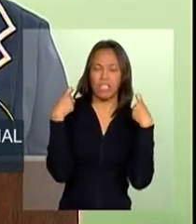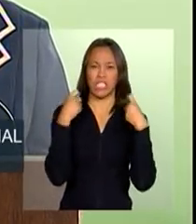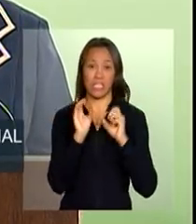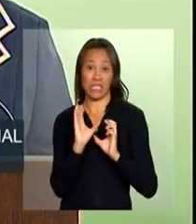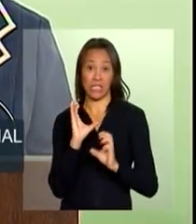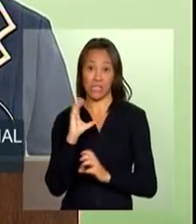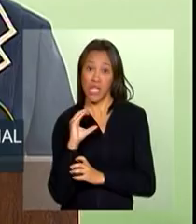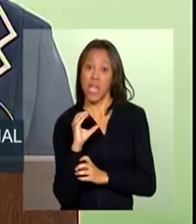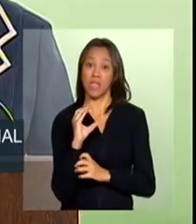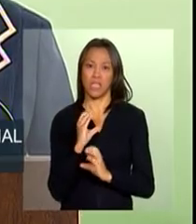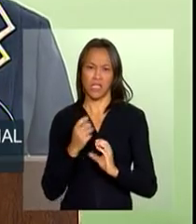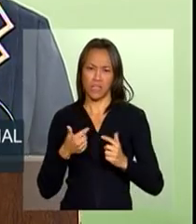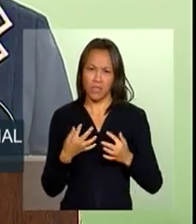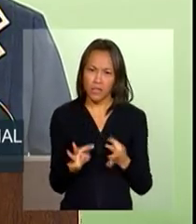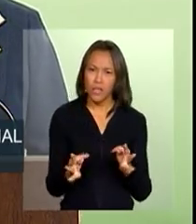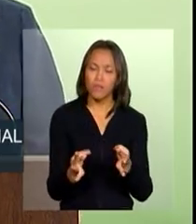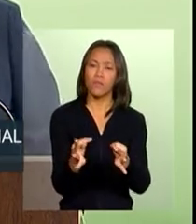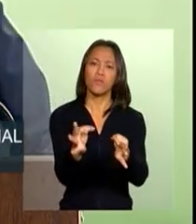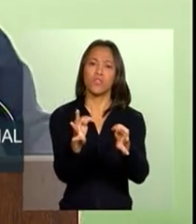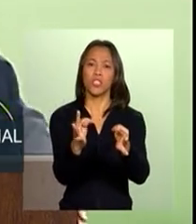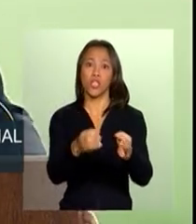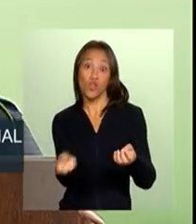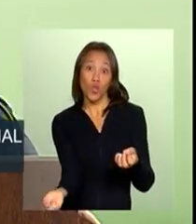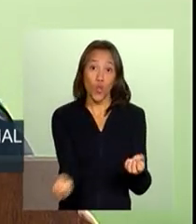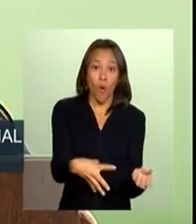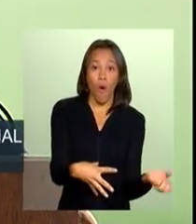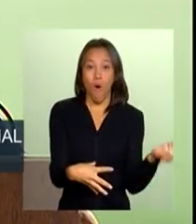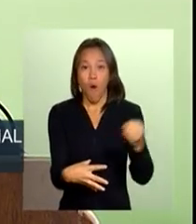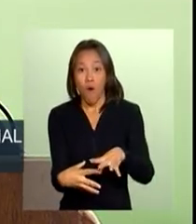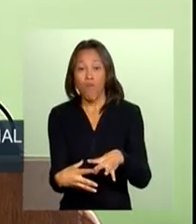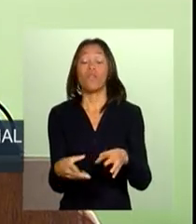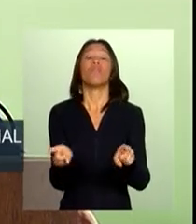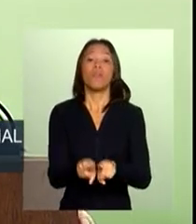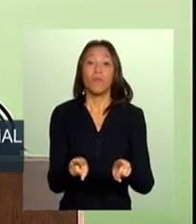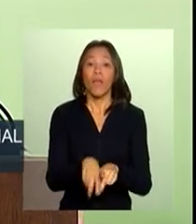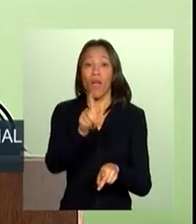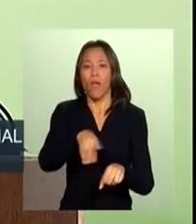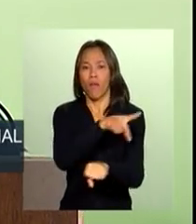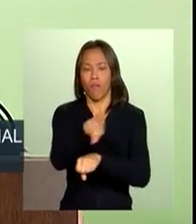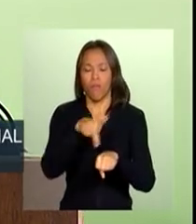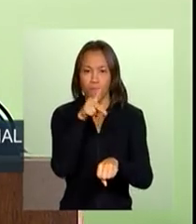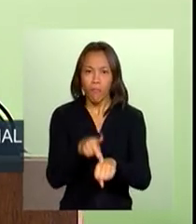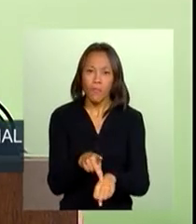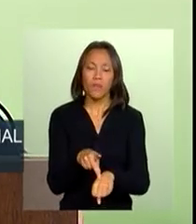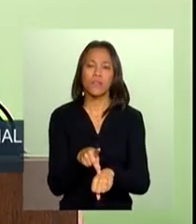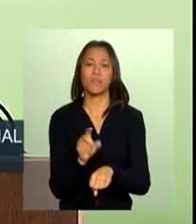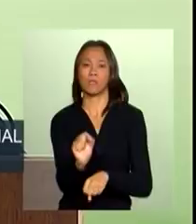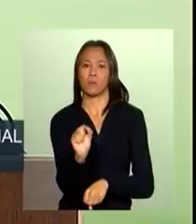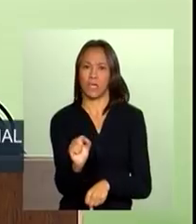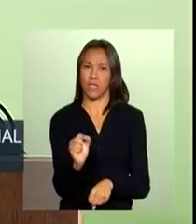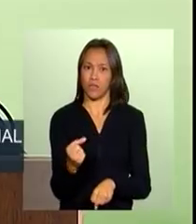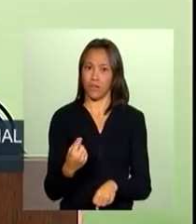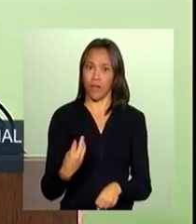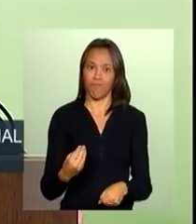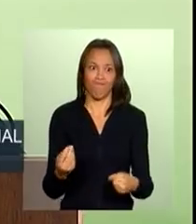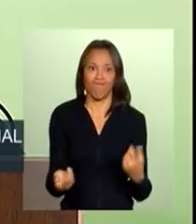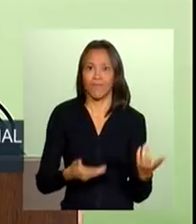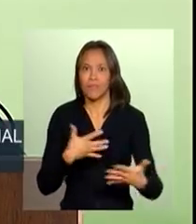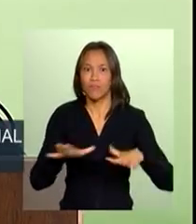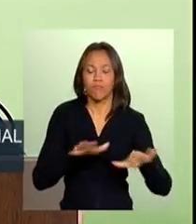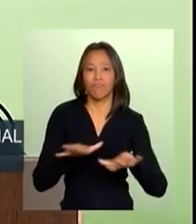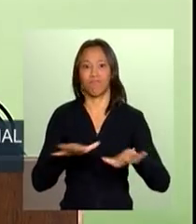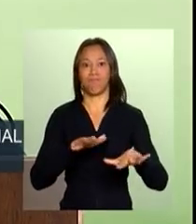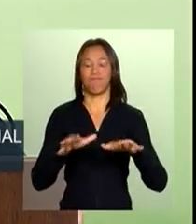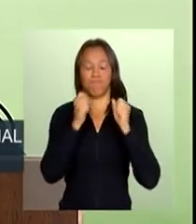ciência, tecnologia. Inovação é um país que está vivo e é